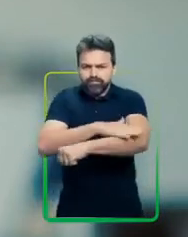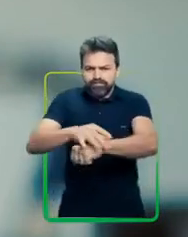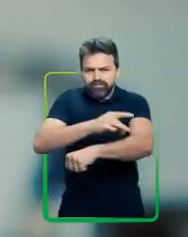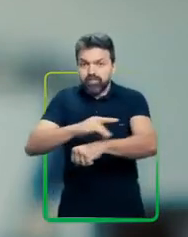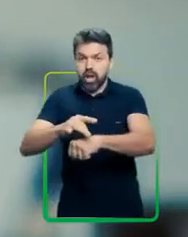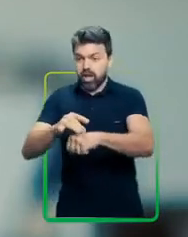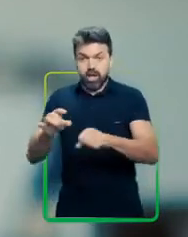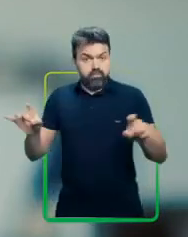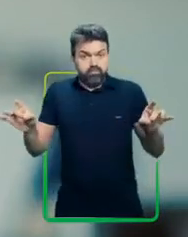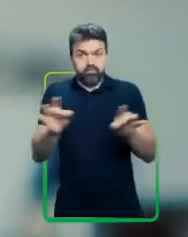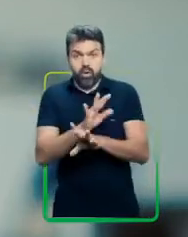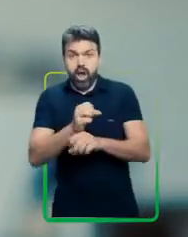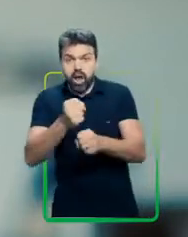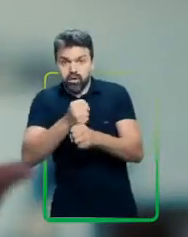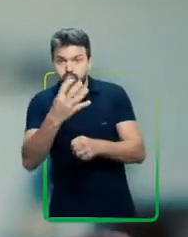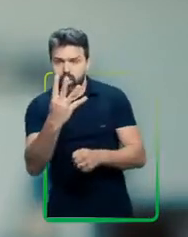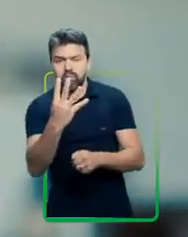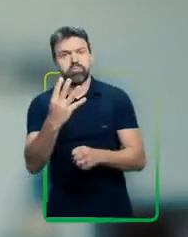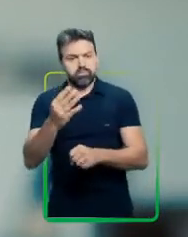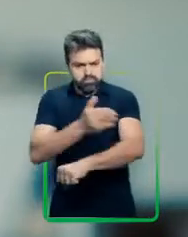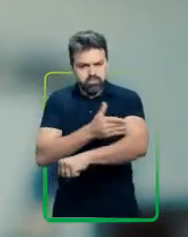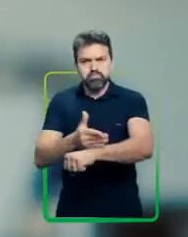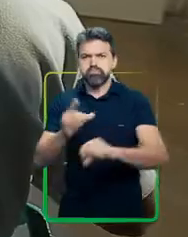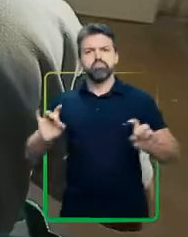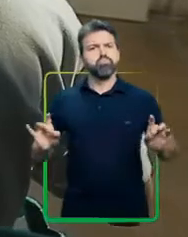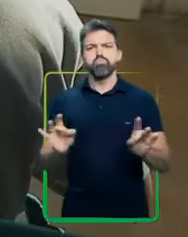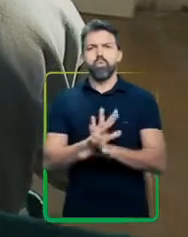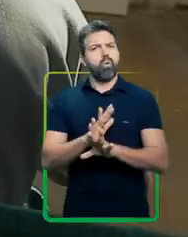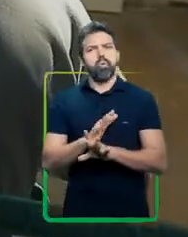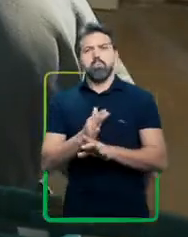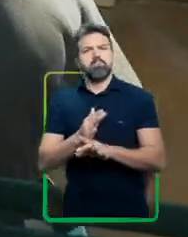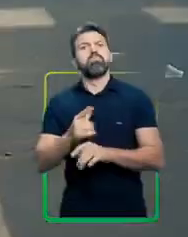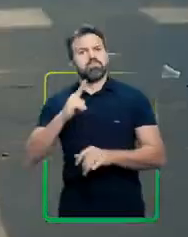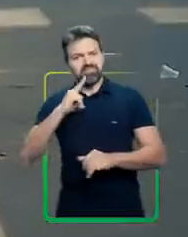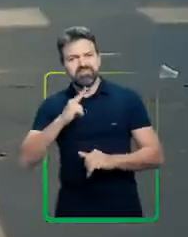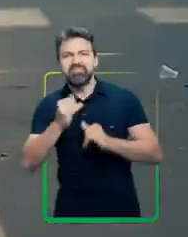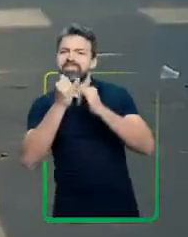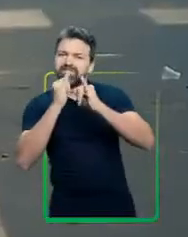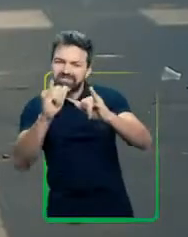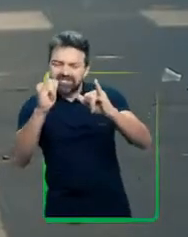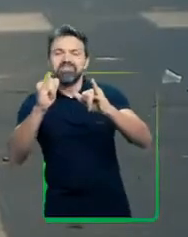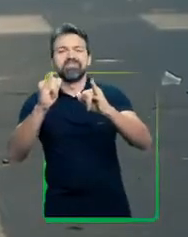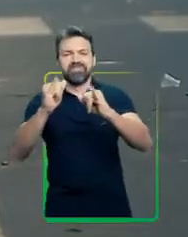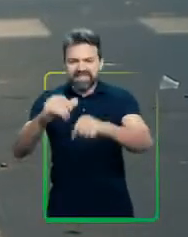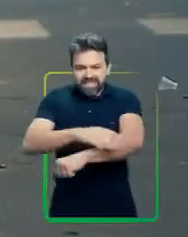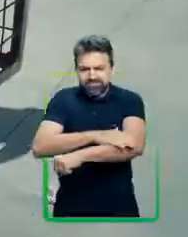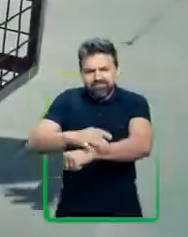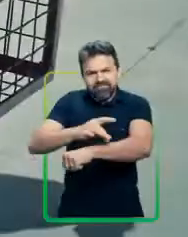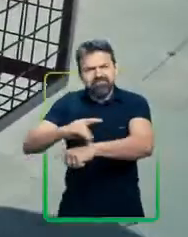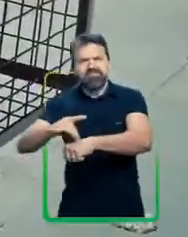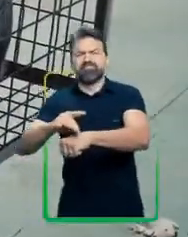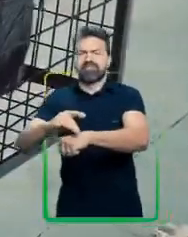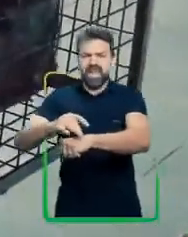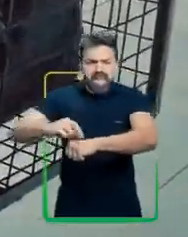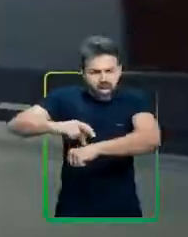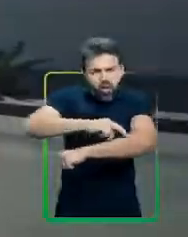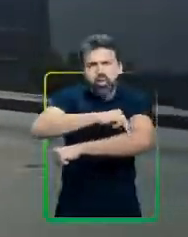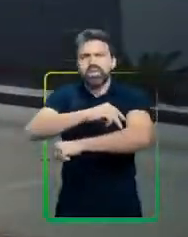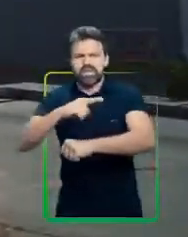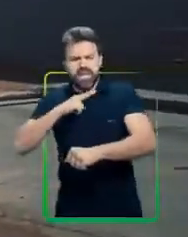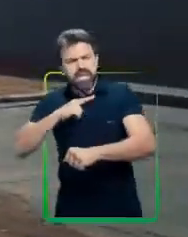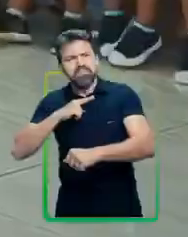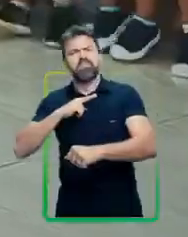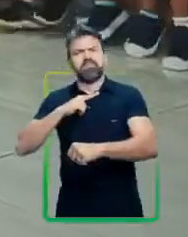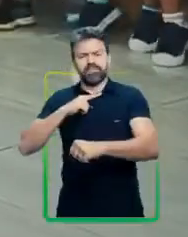4 anos, nosso bairro já estava praticamente assim, com energia, com asfalto, calçada, a coleta do